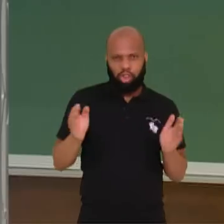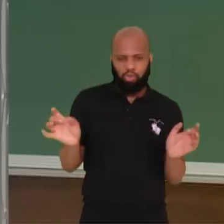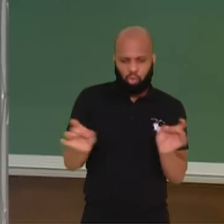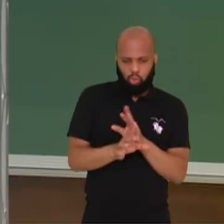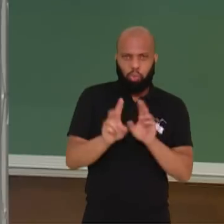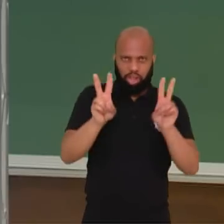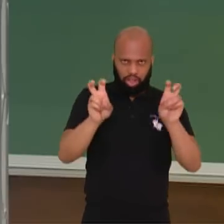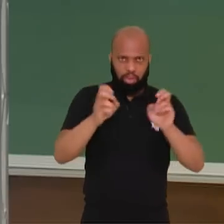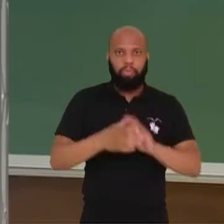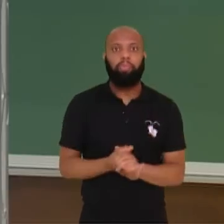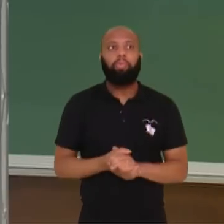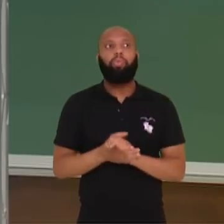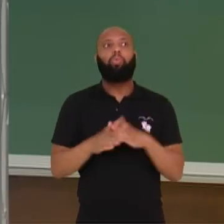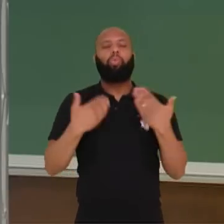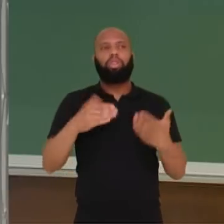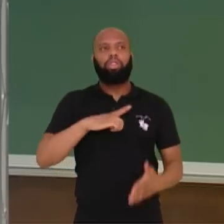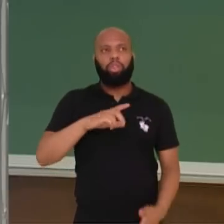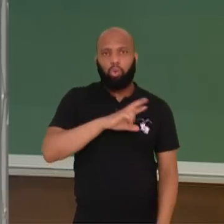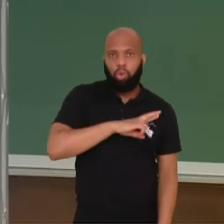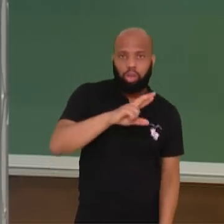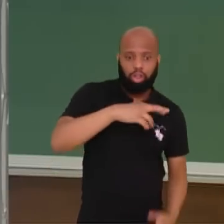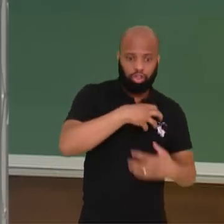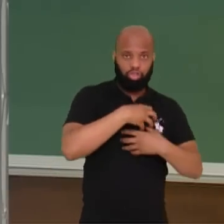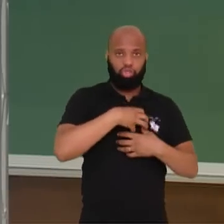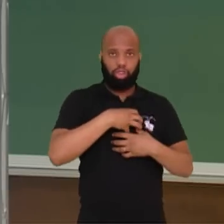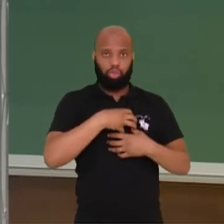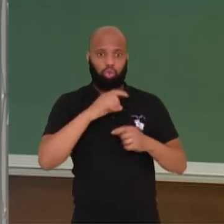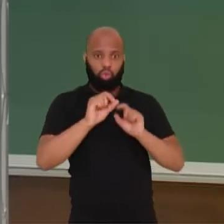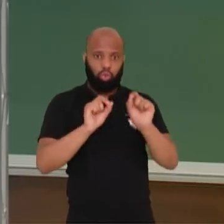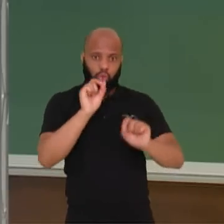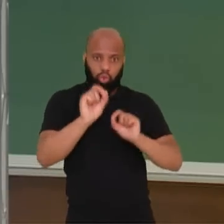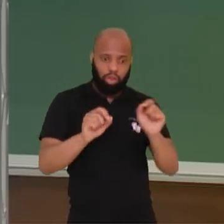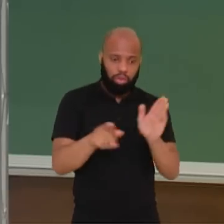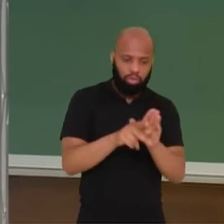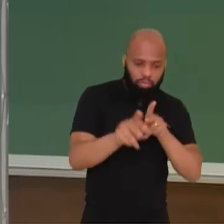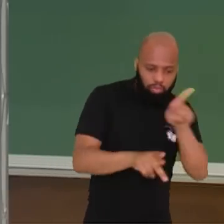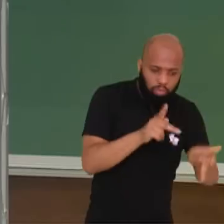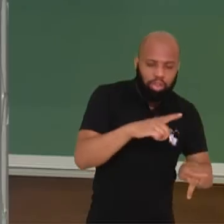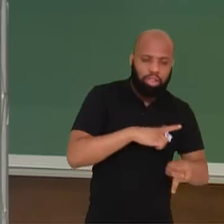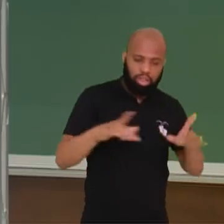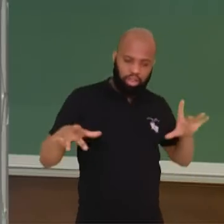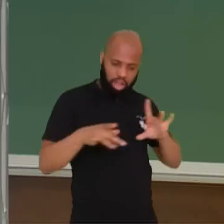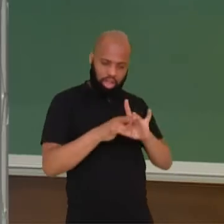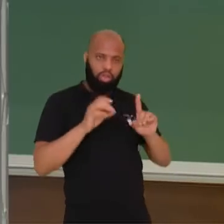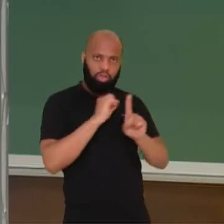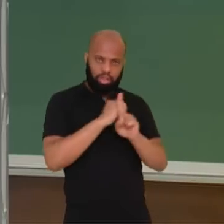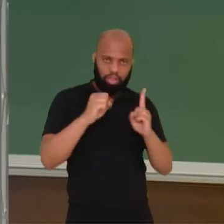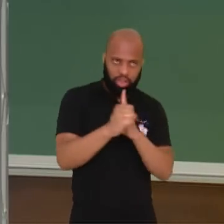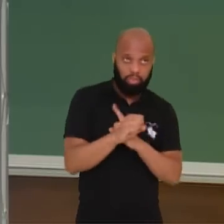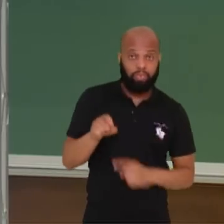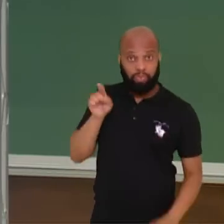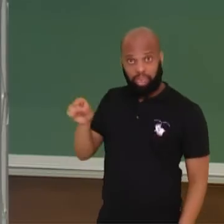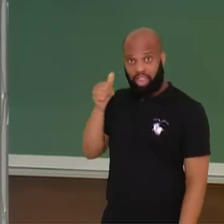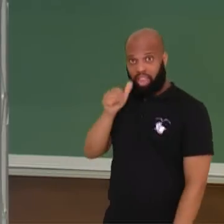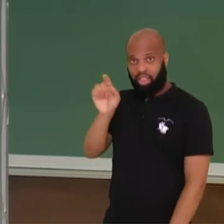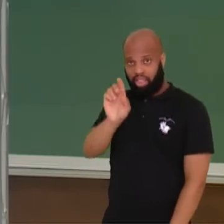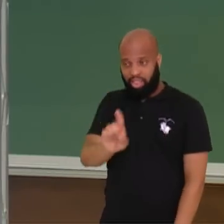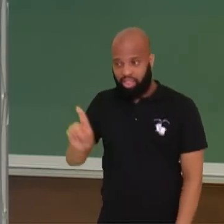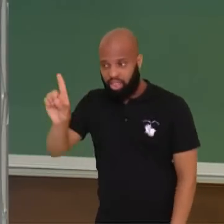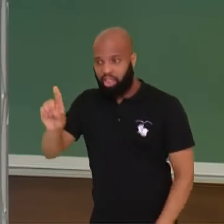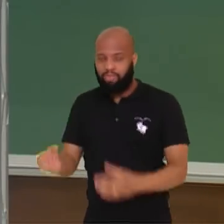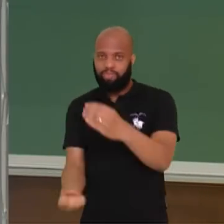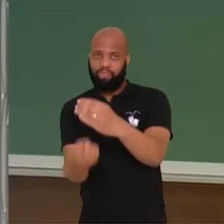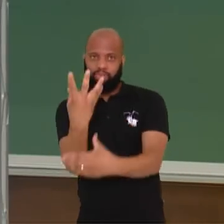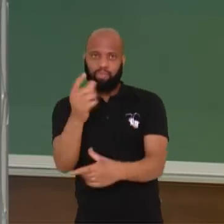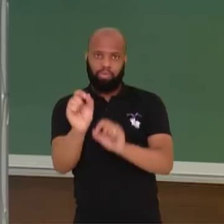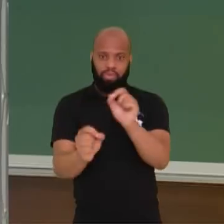né? Nós temos uma religião cívica, que é muito importante como elemento de coesão social. Héstia, na inauguração, na